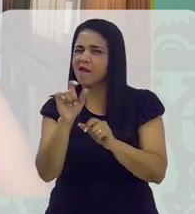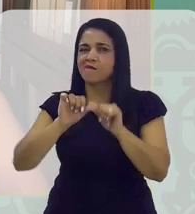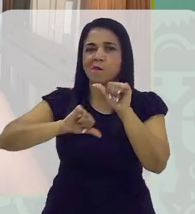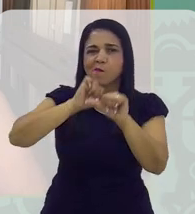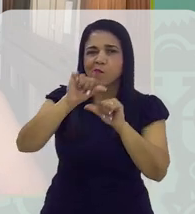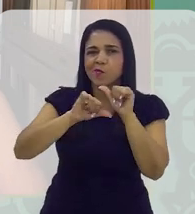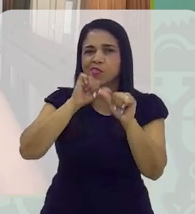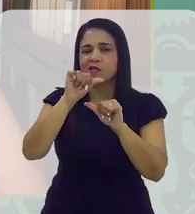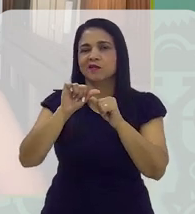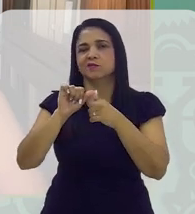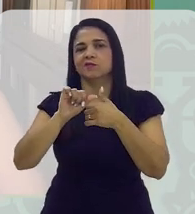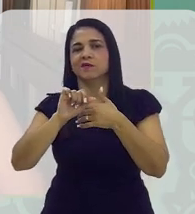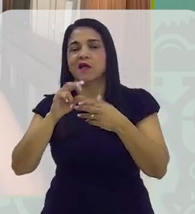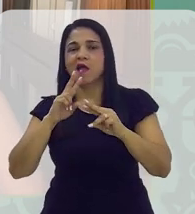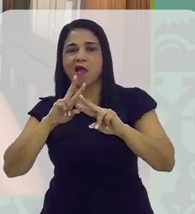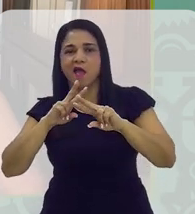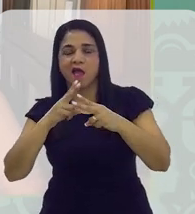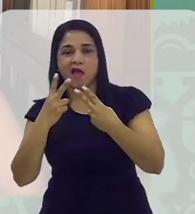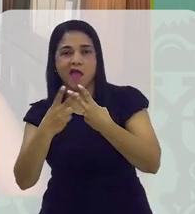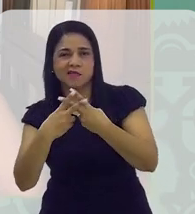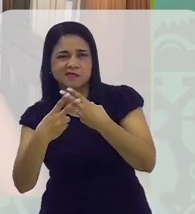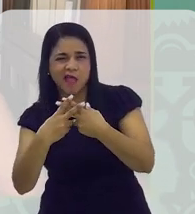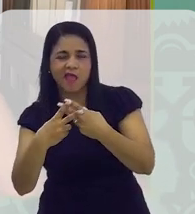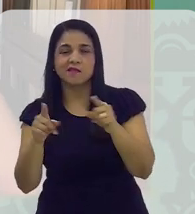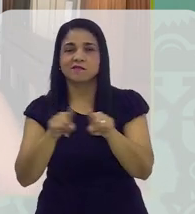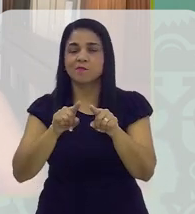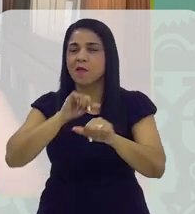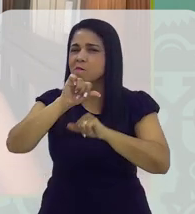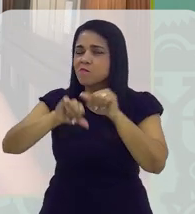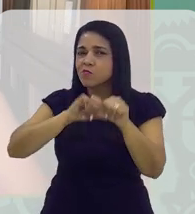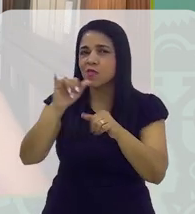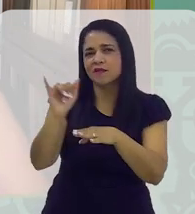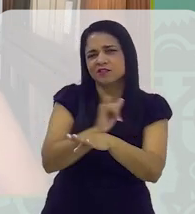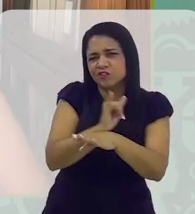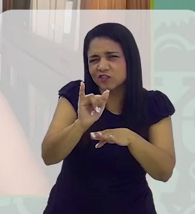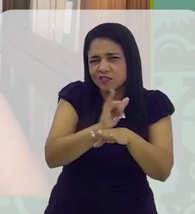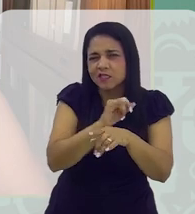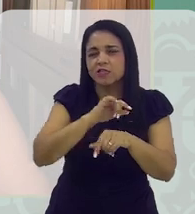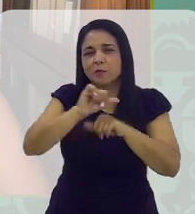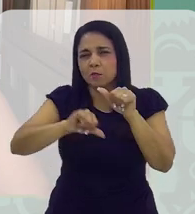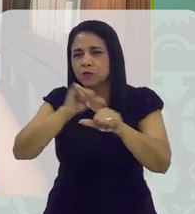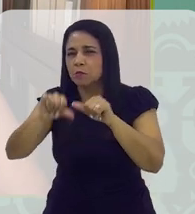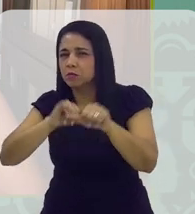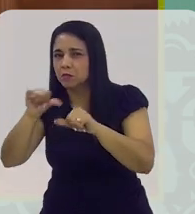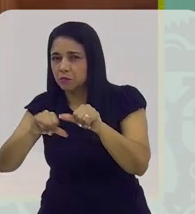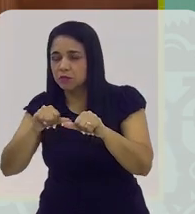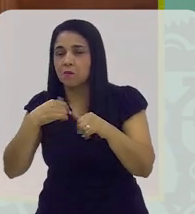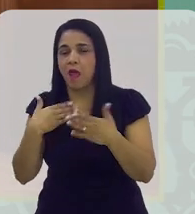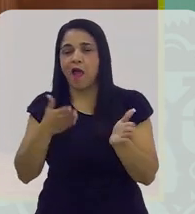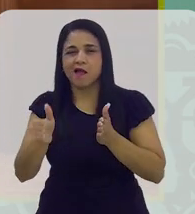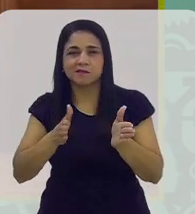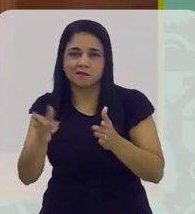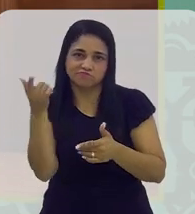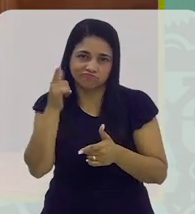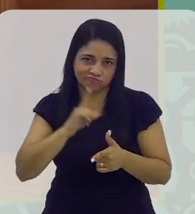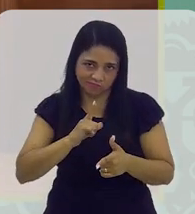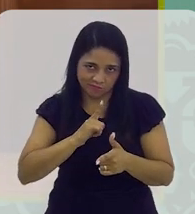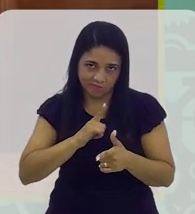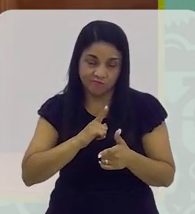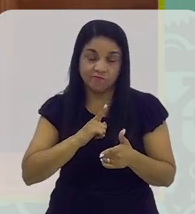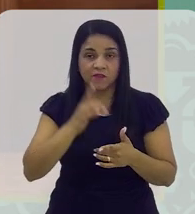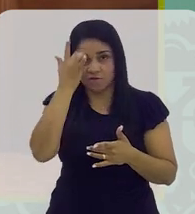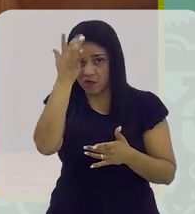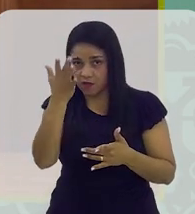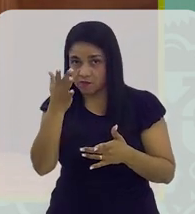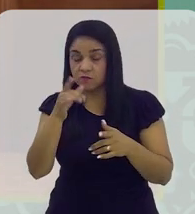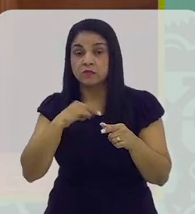as palavras, eles vão mudando as hashtags, eles vão mudando as formas para conseguir ter mais acesso. Bom, o que pode levar